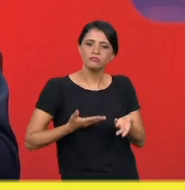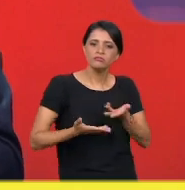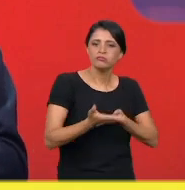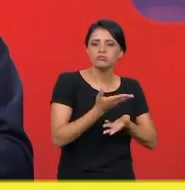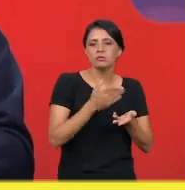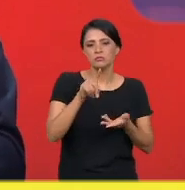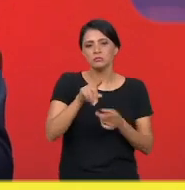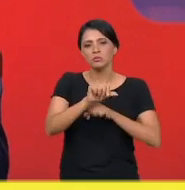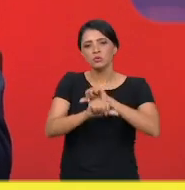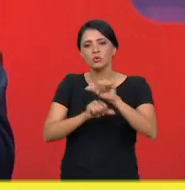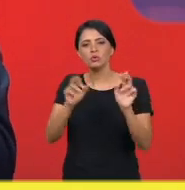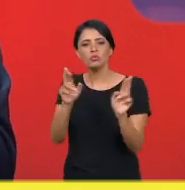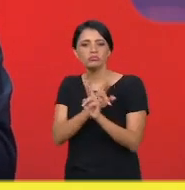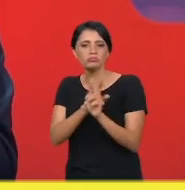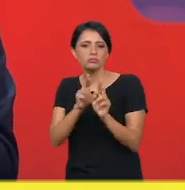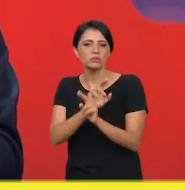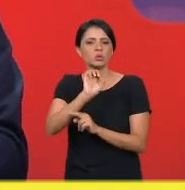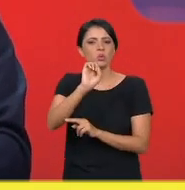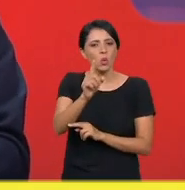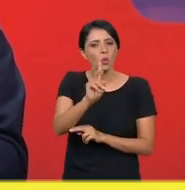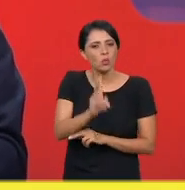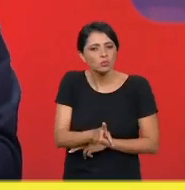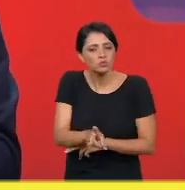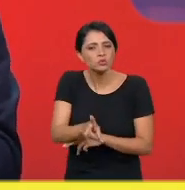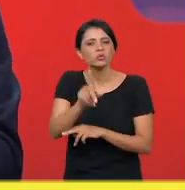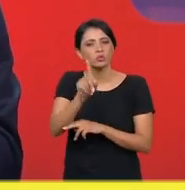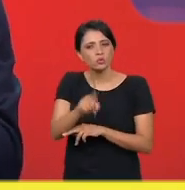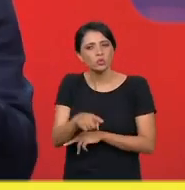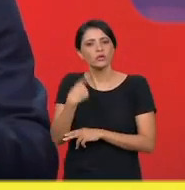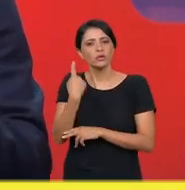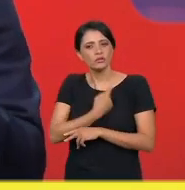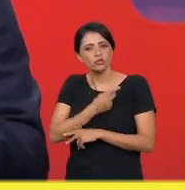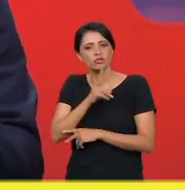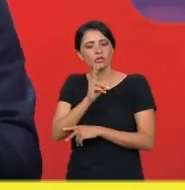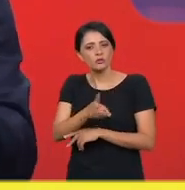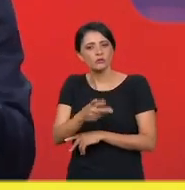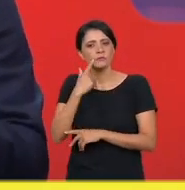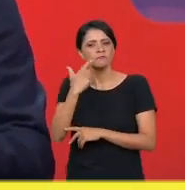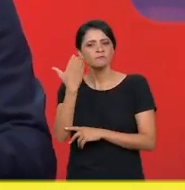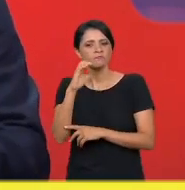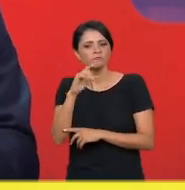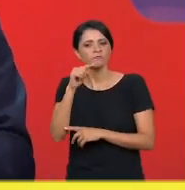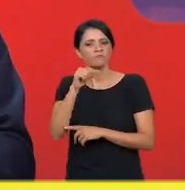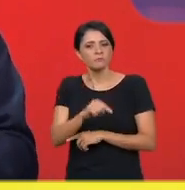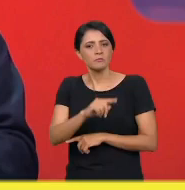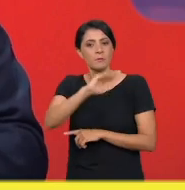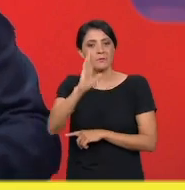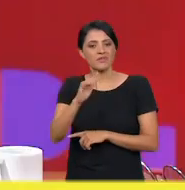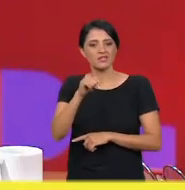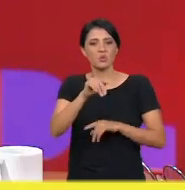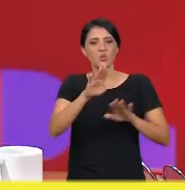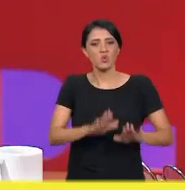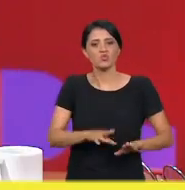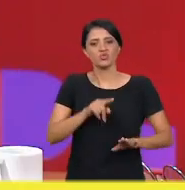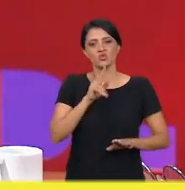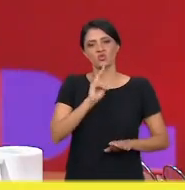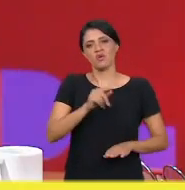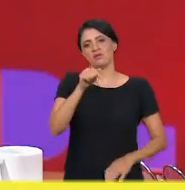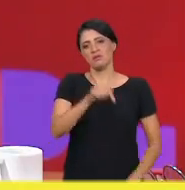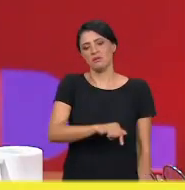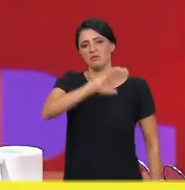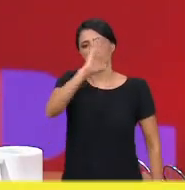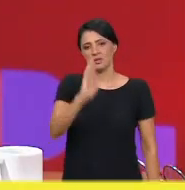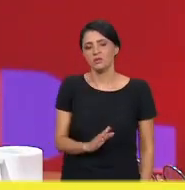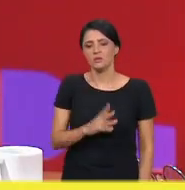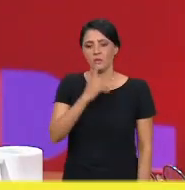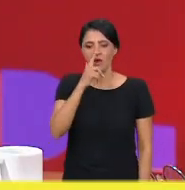essa relação ou ainda é uma questão a gente tentar manter os cientistas com o pé aqui no Brasil? Eu acho que é uma questão. Eu